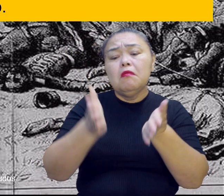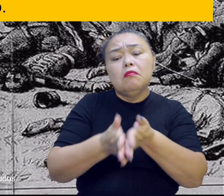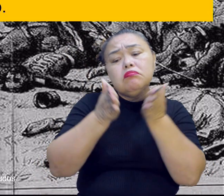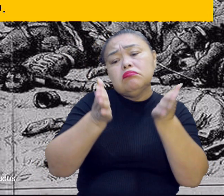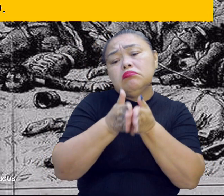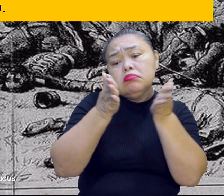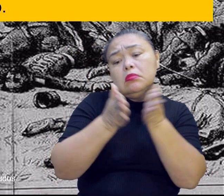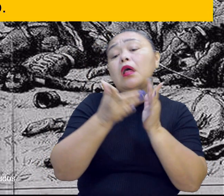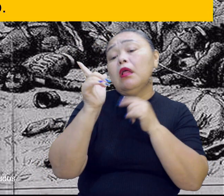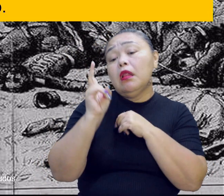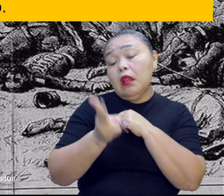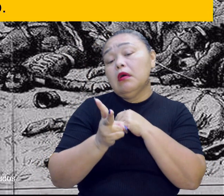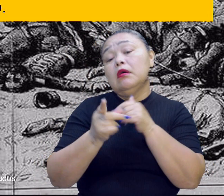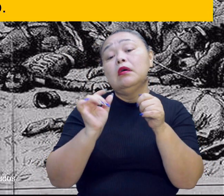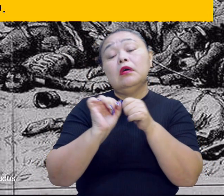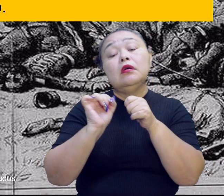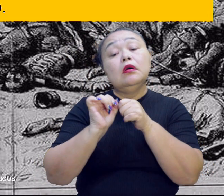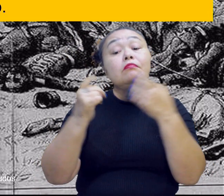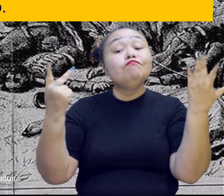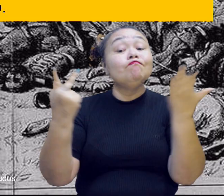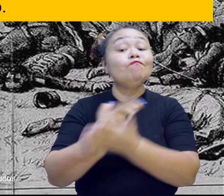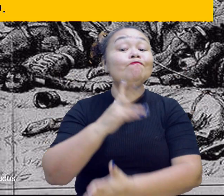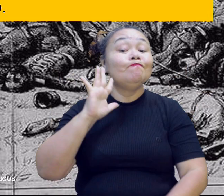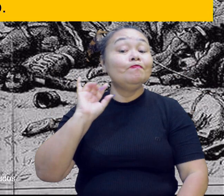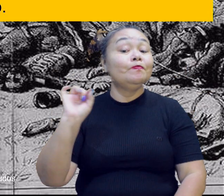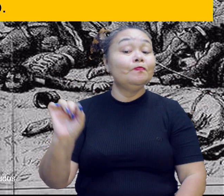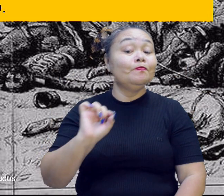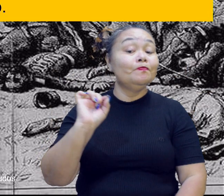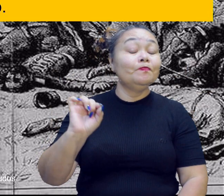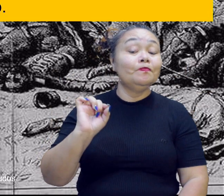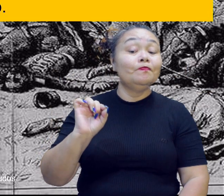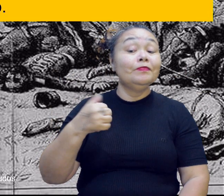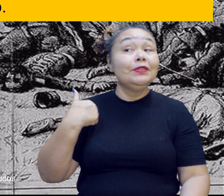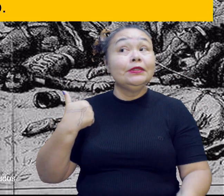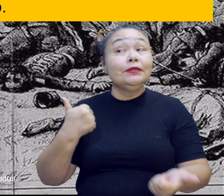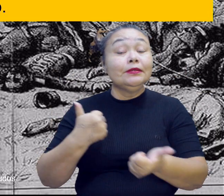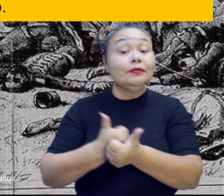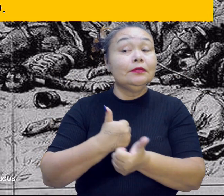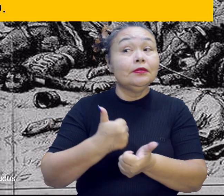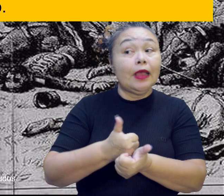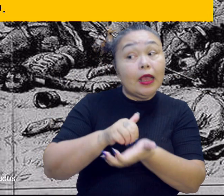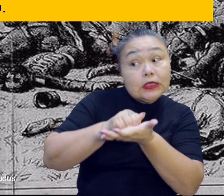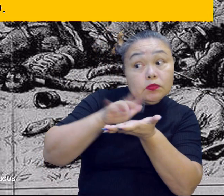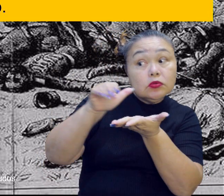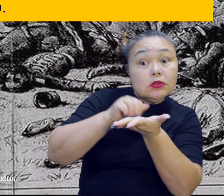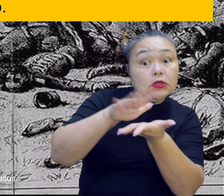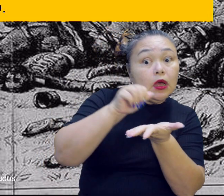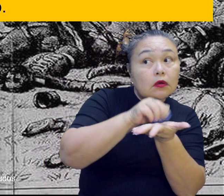pobres estavam lá. Então vai acontecer o quê? É uma tentativa